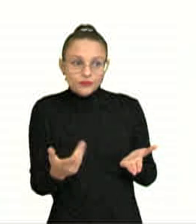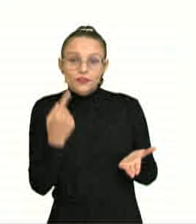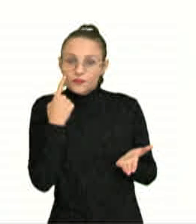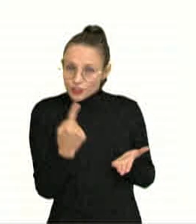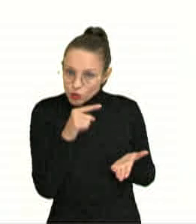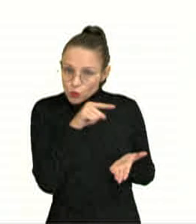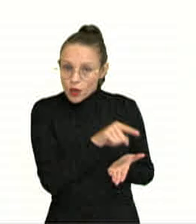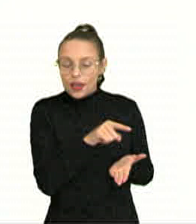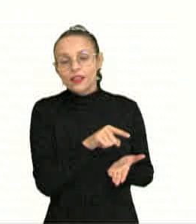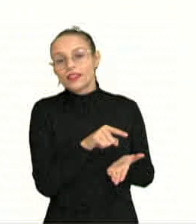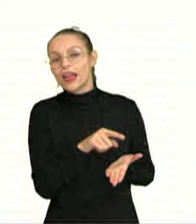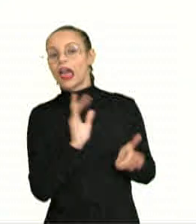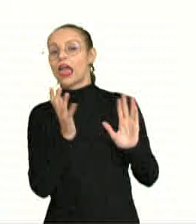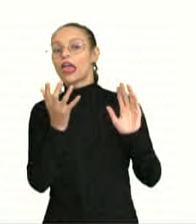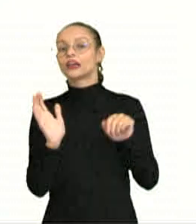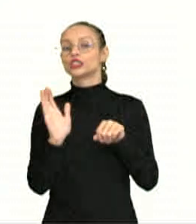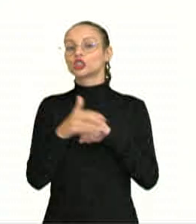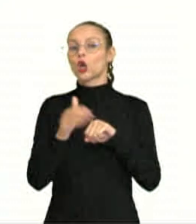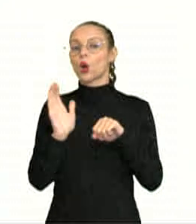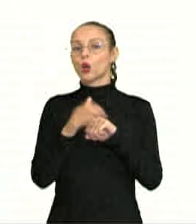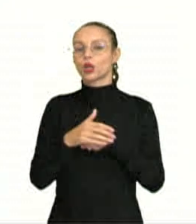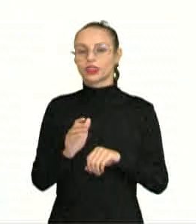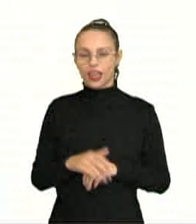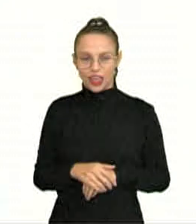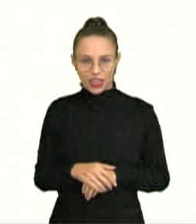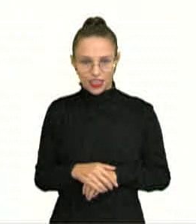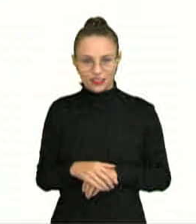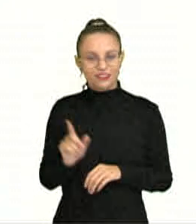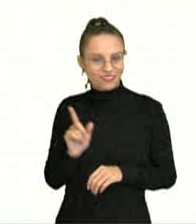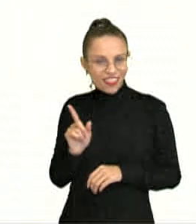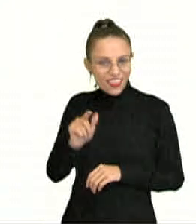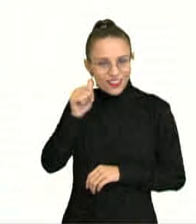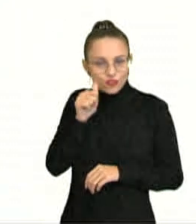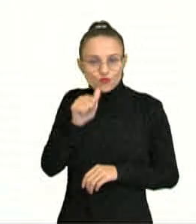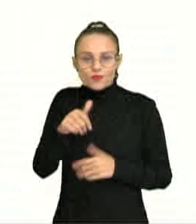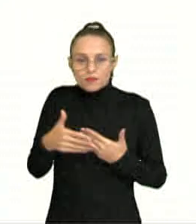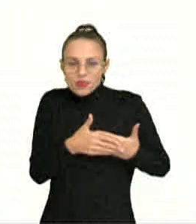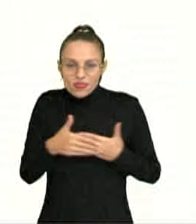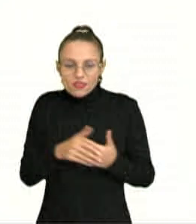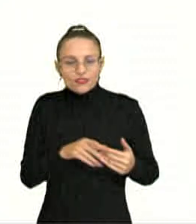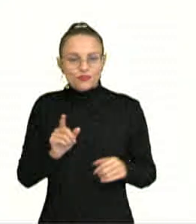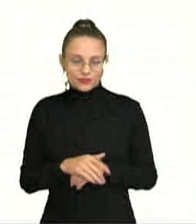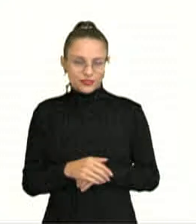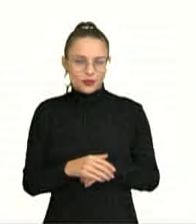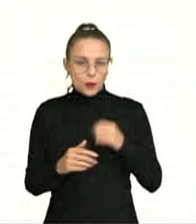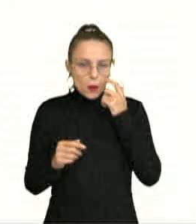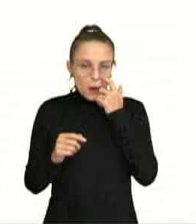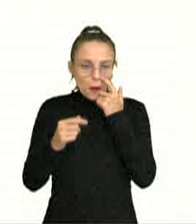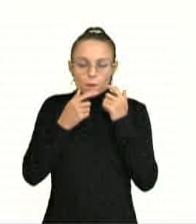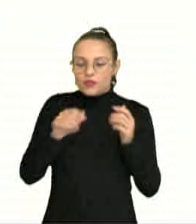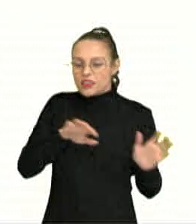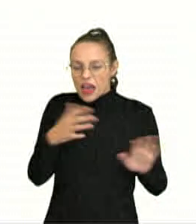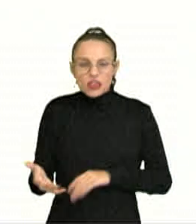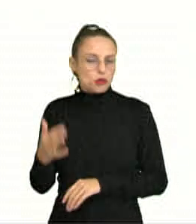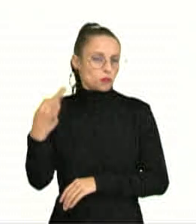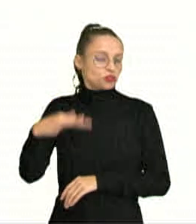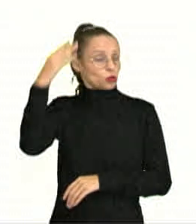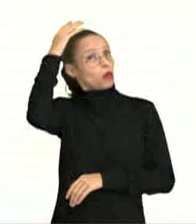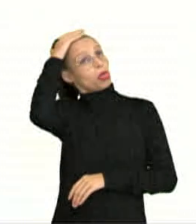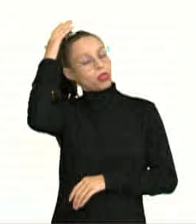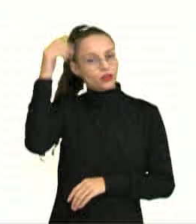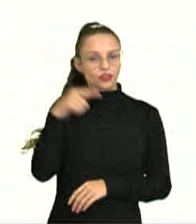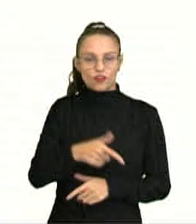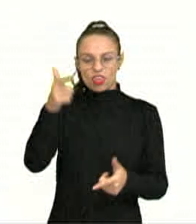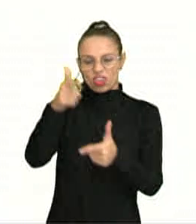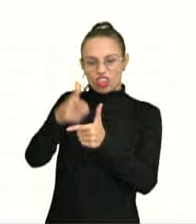viu ela, quis esconder o carrinho da criança atrás do murinho da praia. O garoto caiu, machucou a cabeça e tu levou